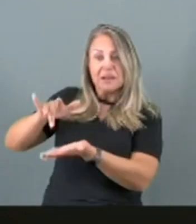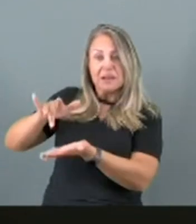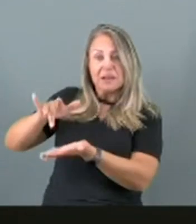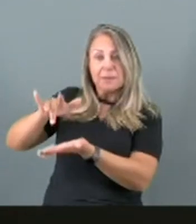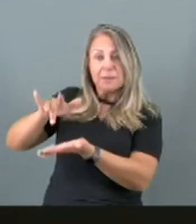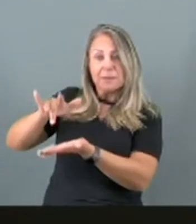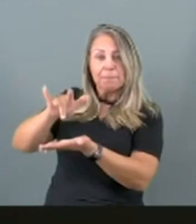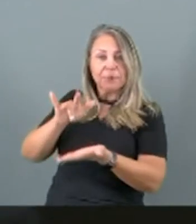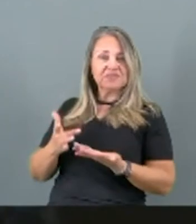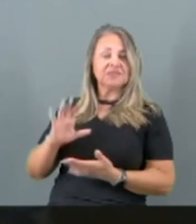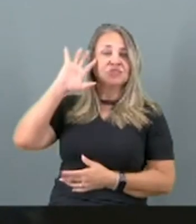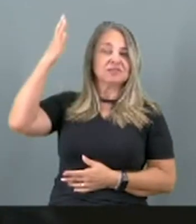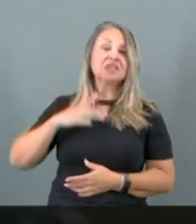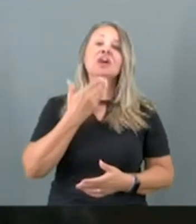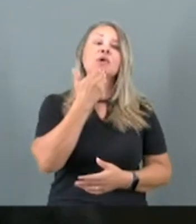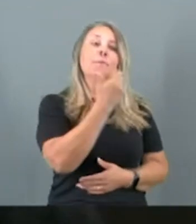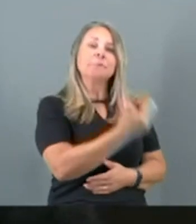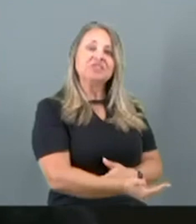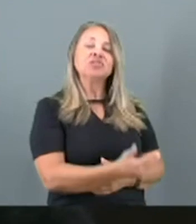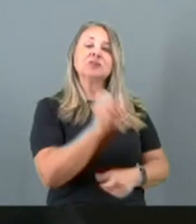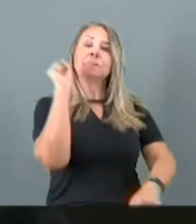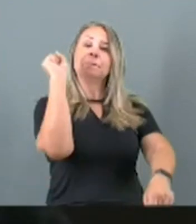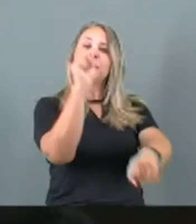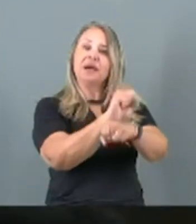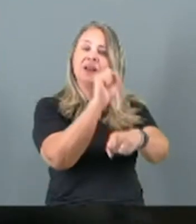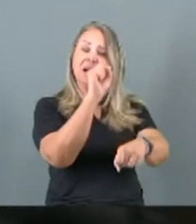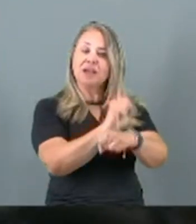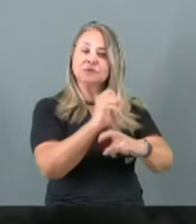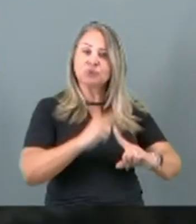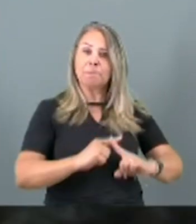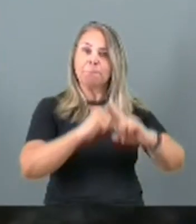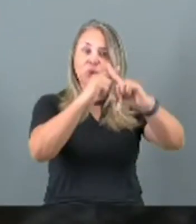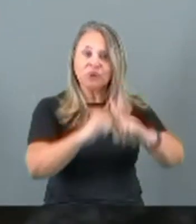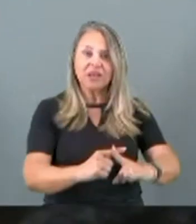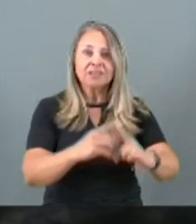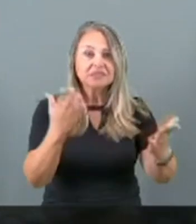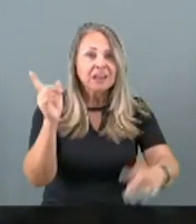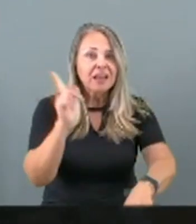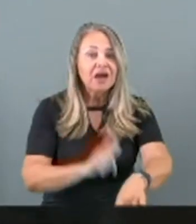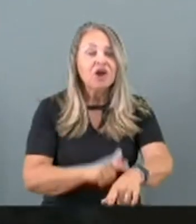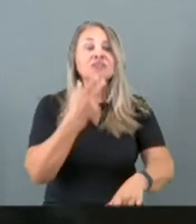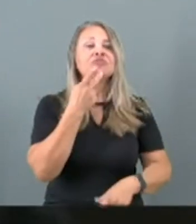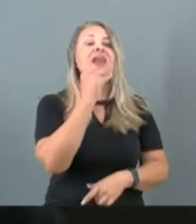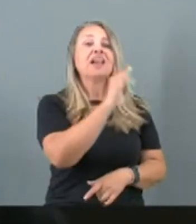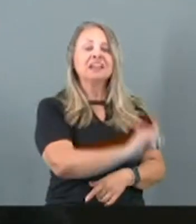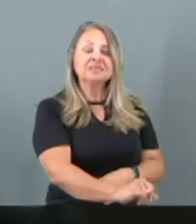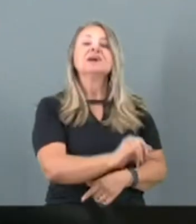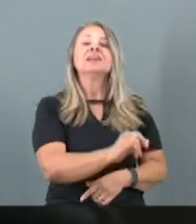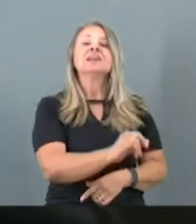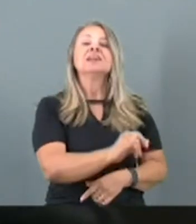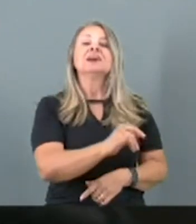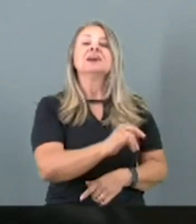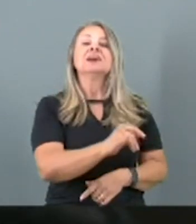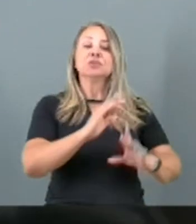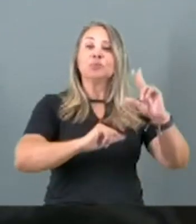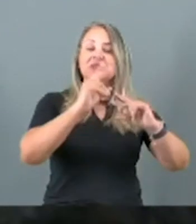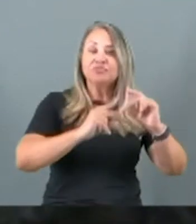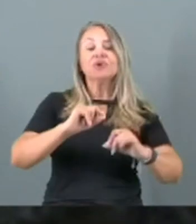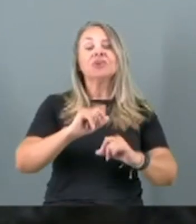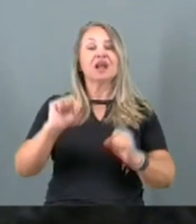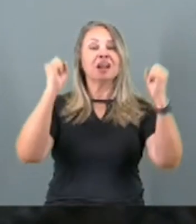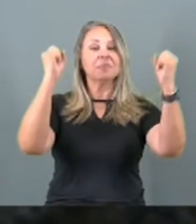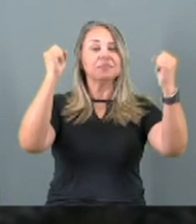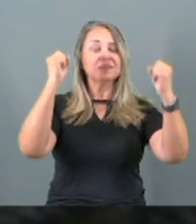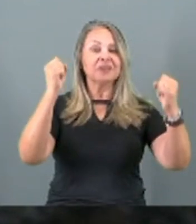eu fiz um discurso pedi para que se parasse o campeonato naquele momento se declarasse o Botafogo campeão levar na GO dando